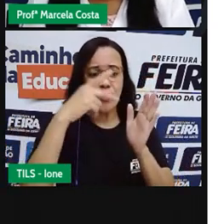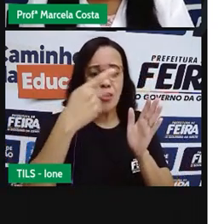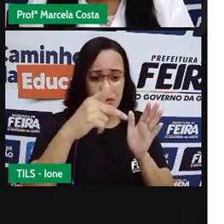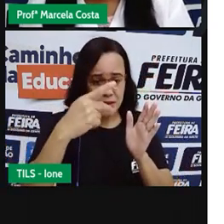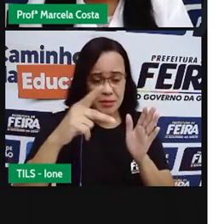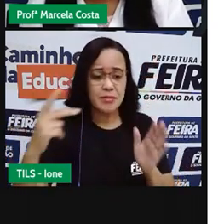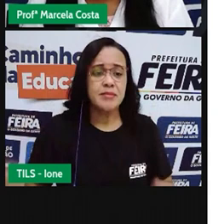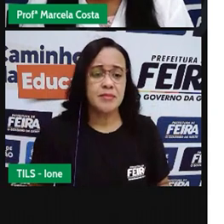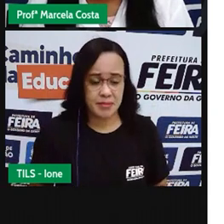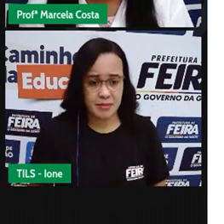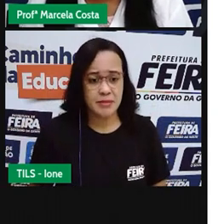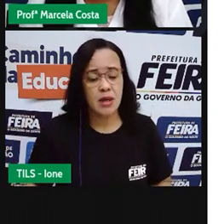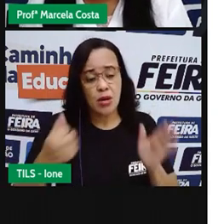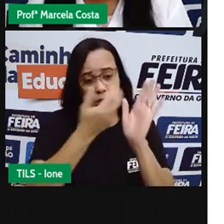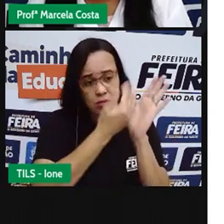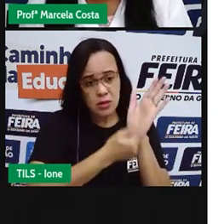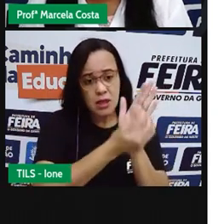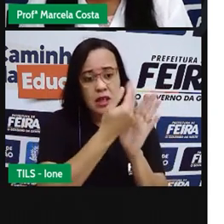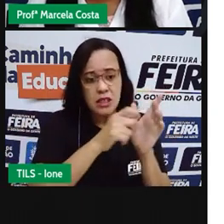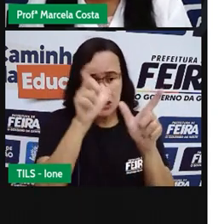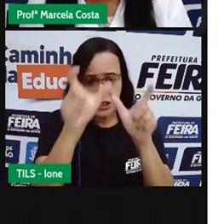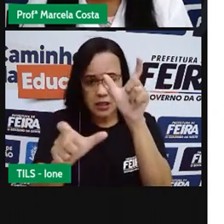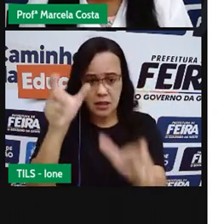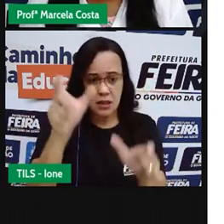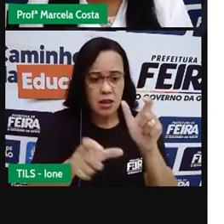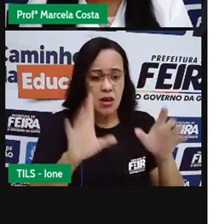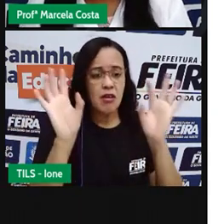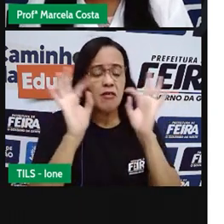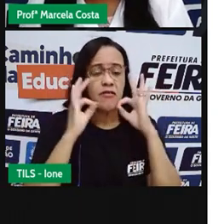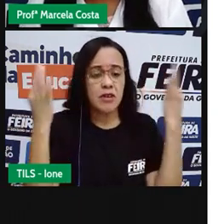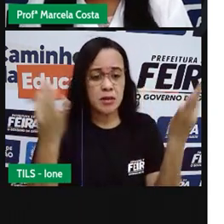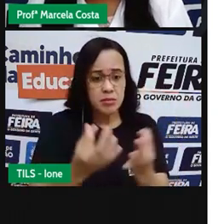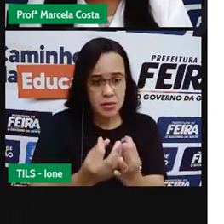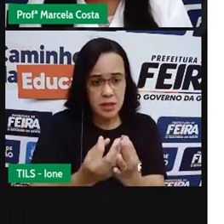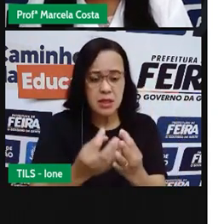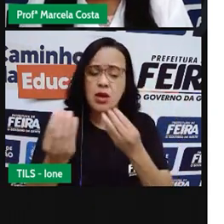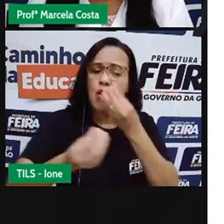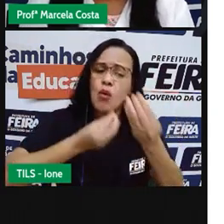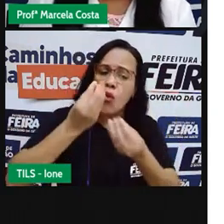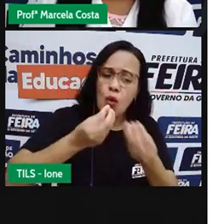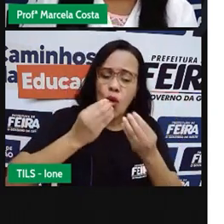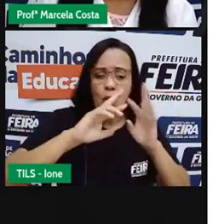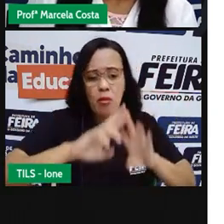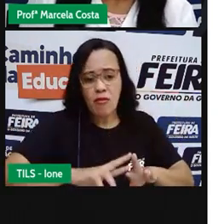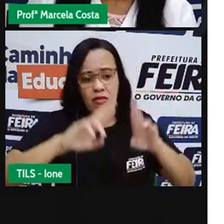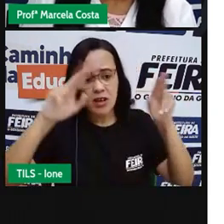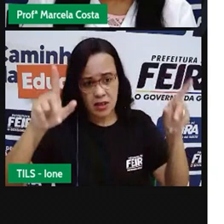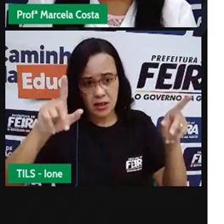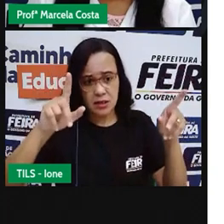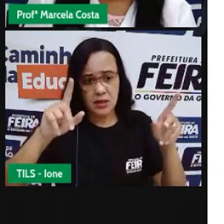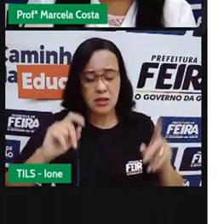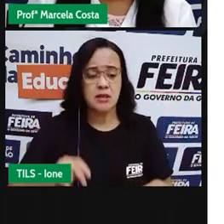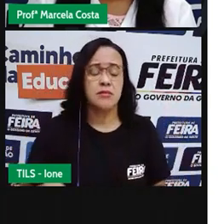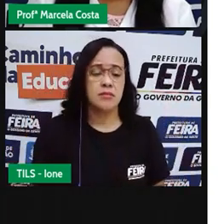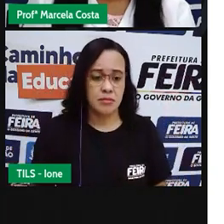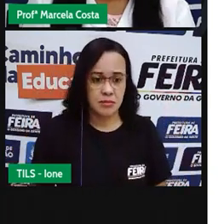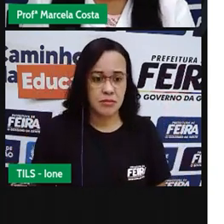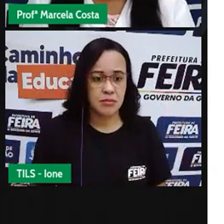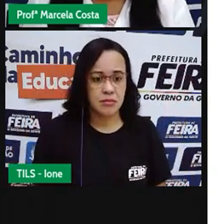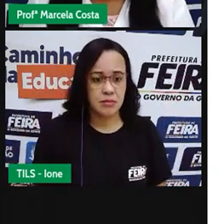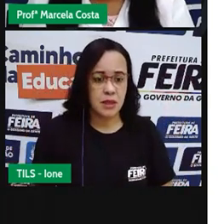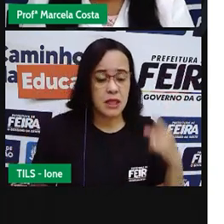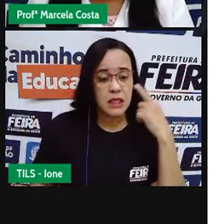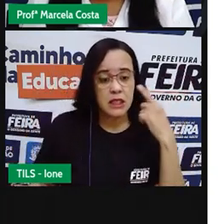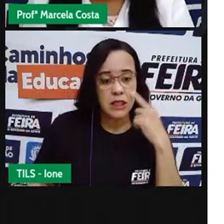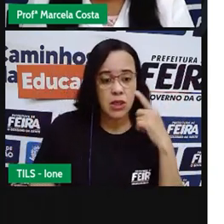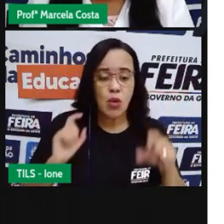Você pode fazer um desenho seu e dos seus familiares, mostrando como eles são diferentes ou e vendo também